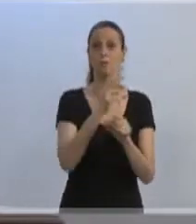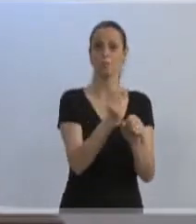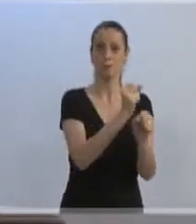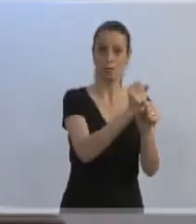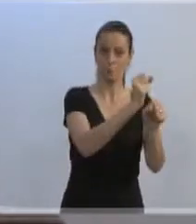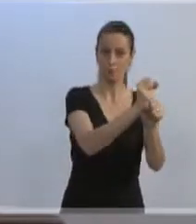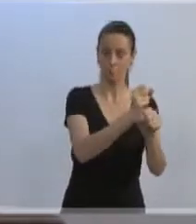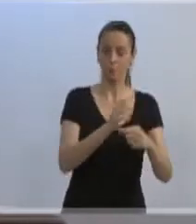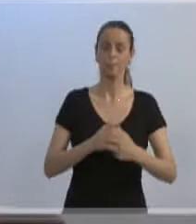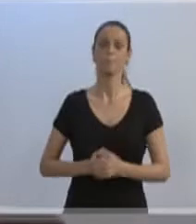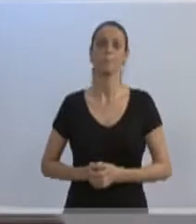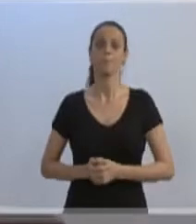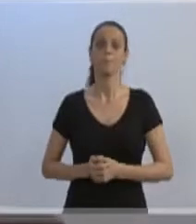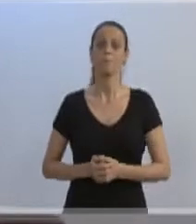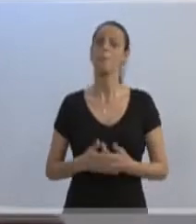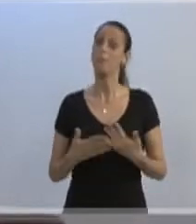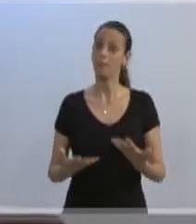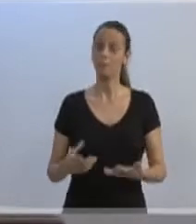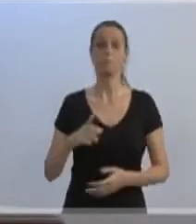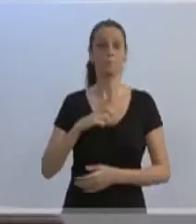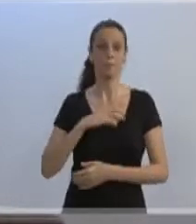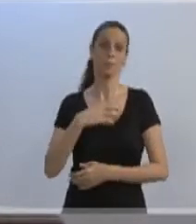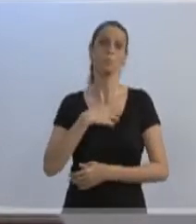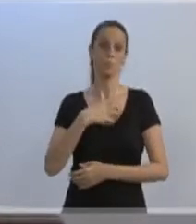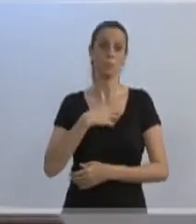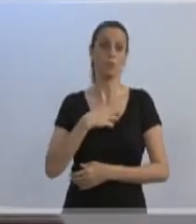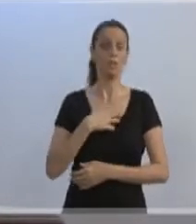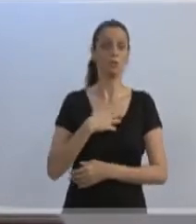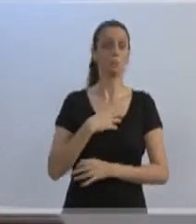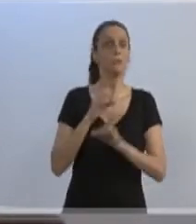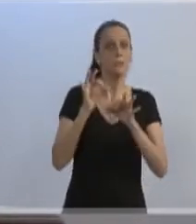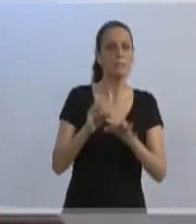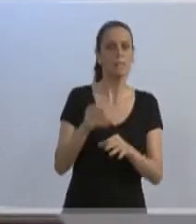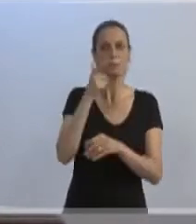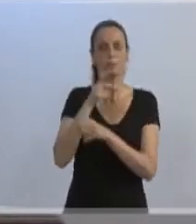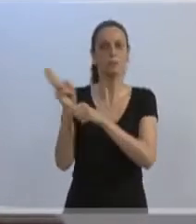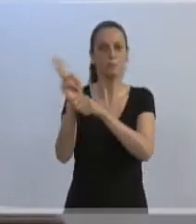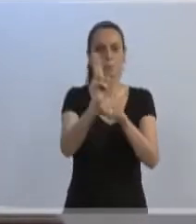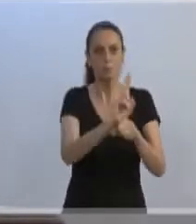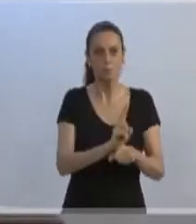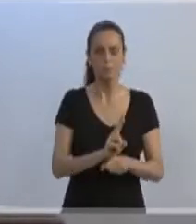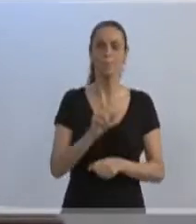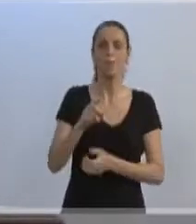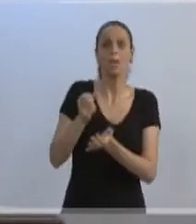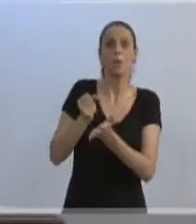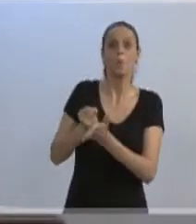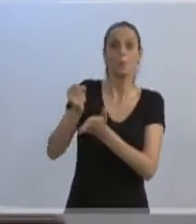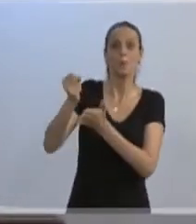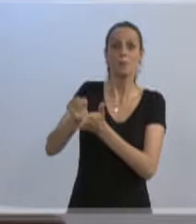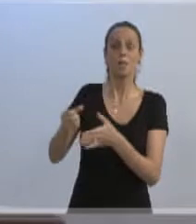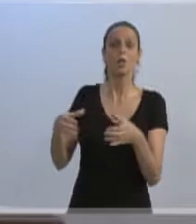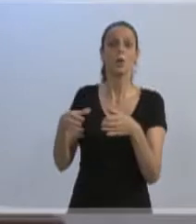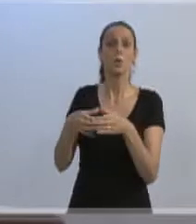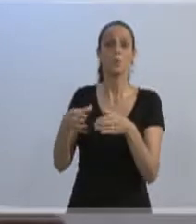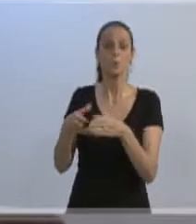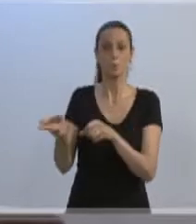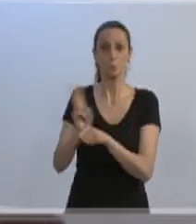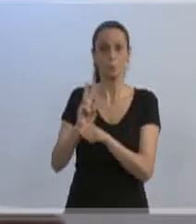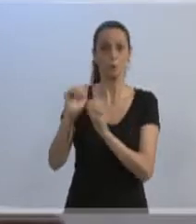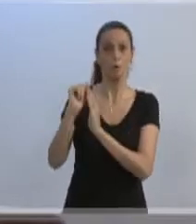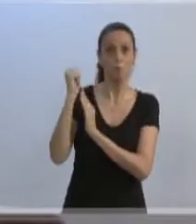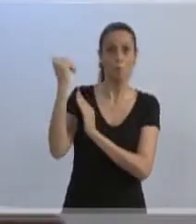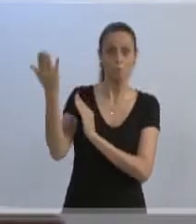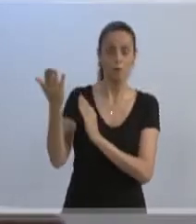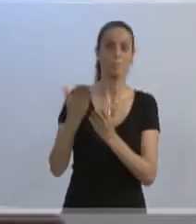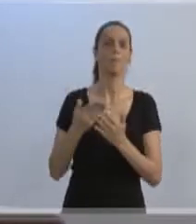ea um modo de fazer essa fiscalização que é de se contratar uma fiscalização externa fazer um